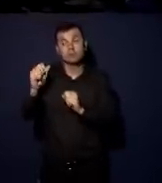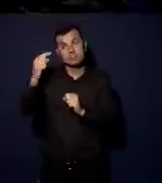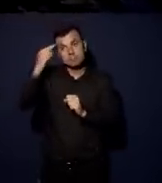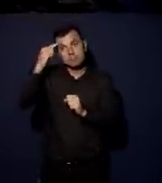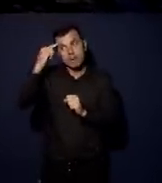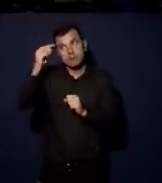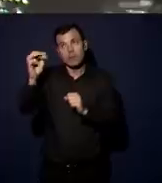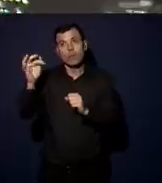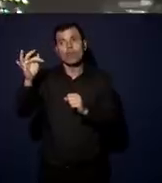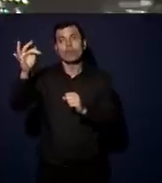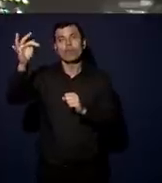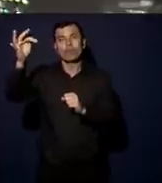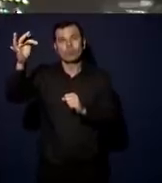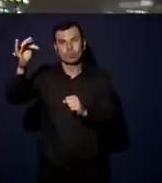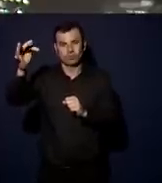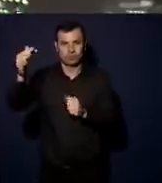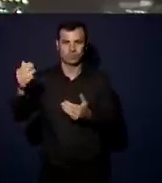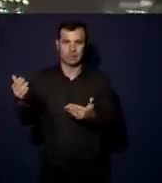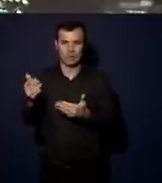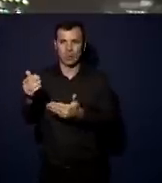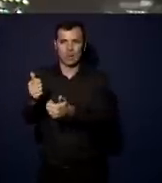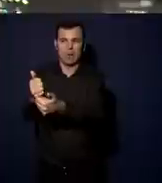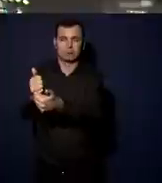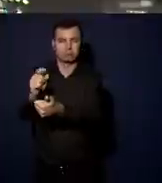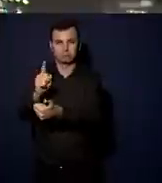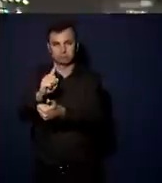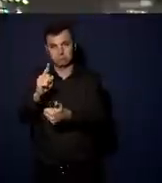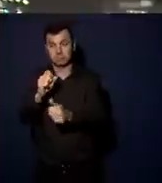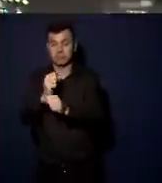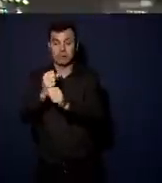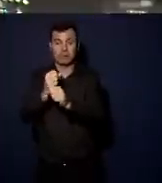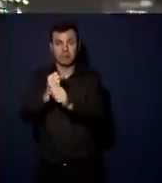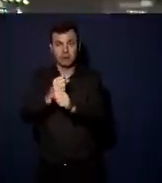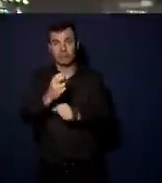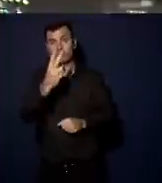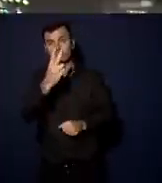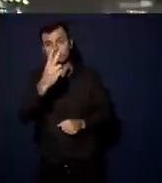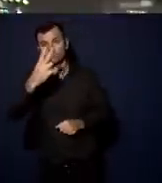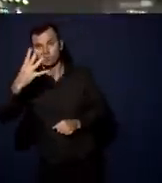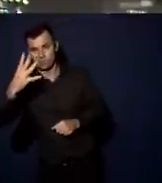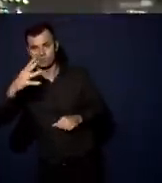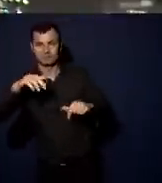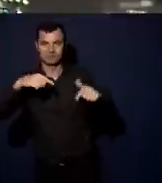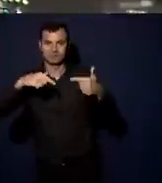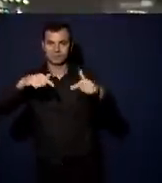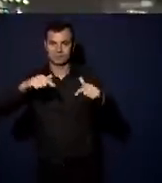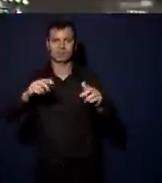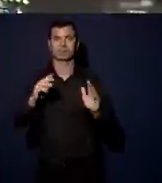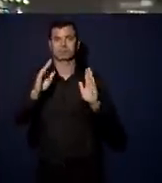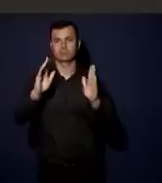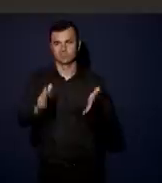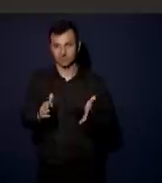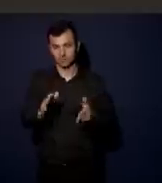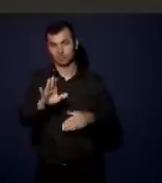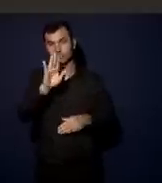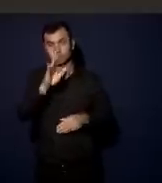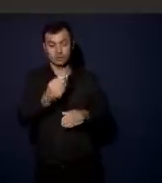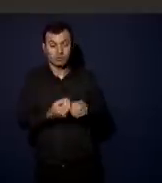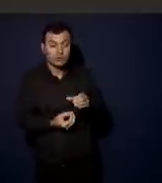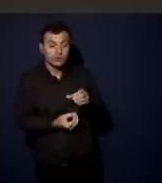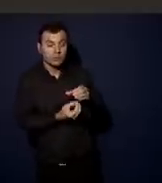que é importante dizer isso né são 24 anos fazendo isso mas a gente criou a empresa pensando